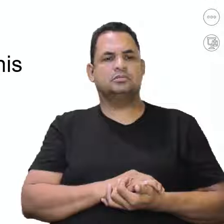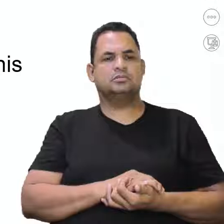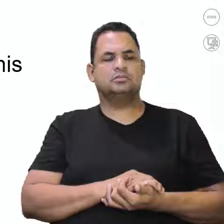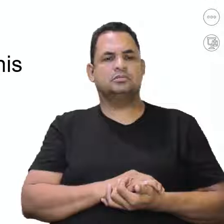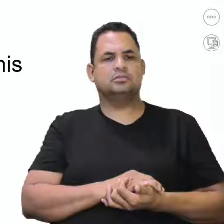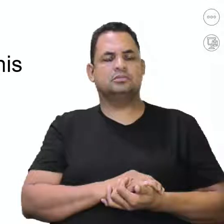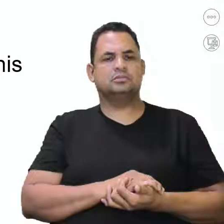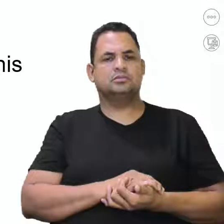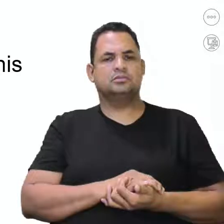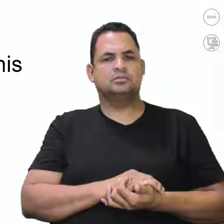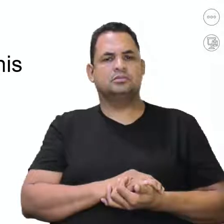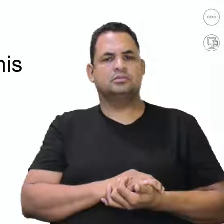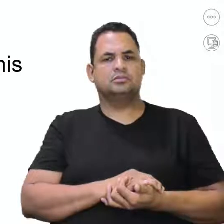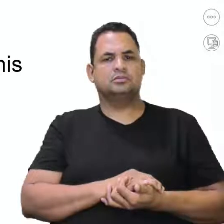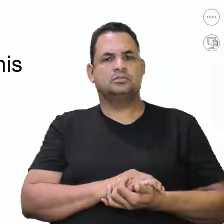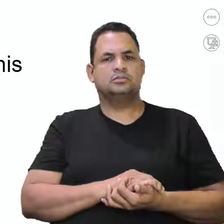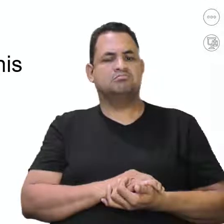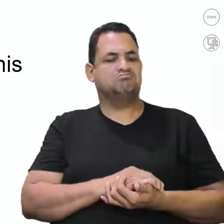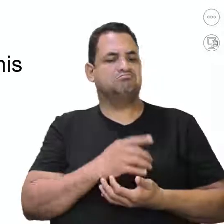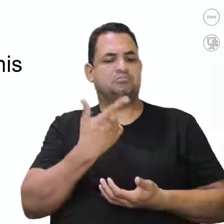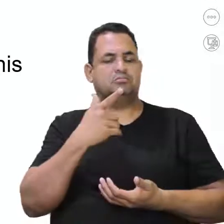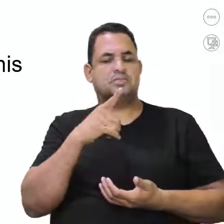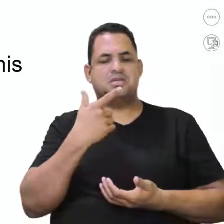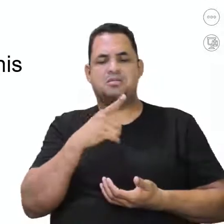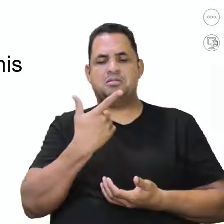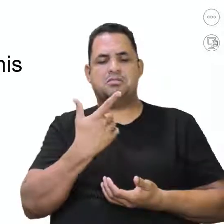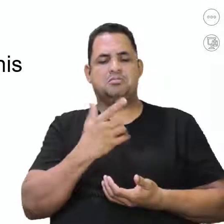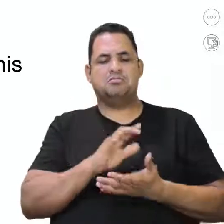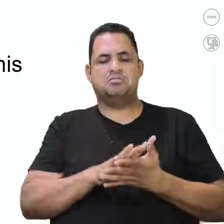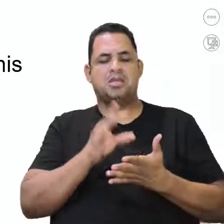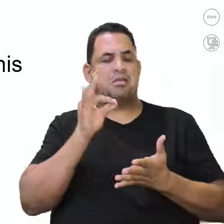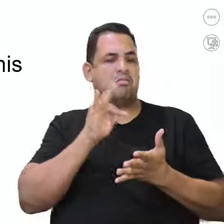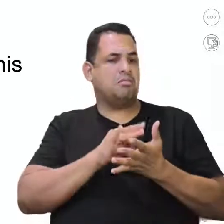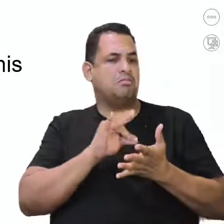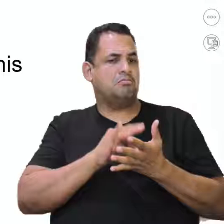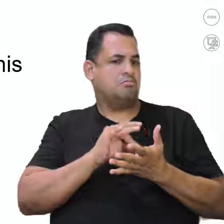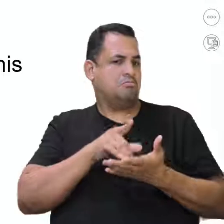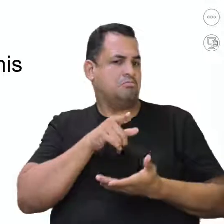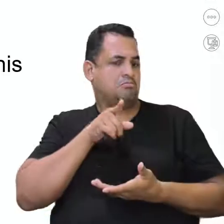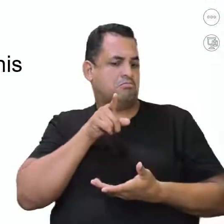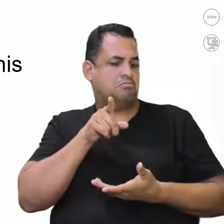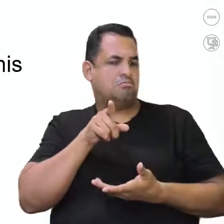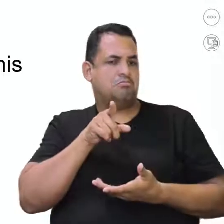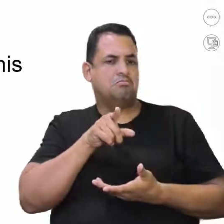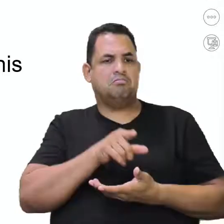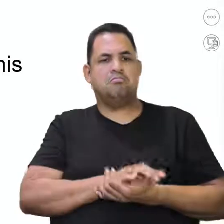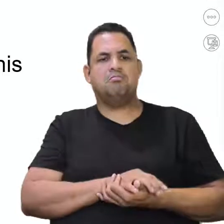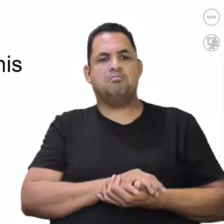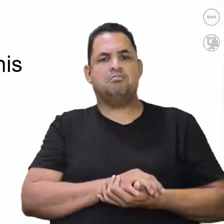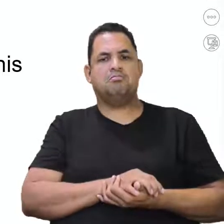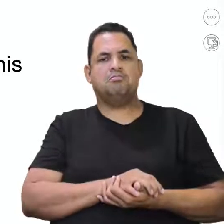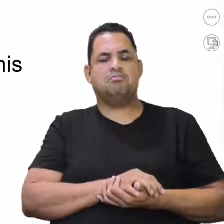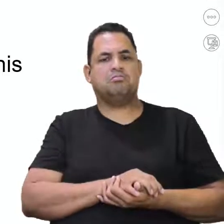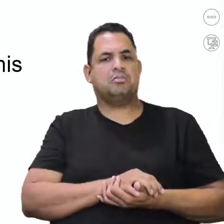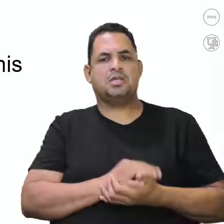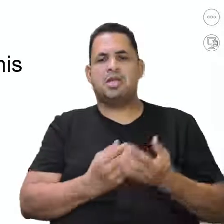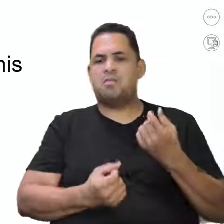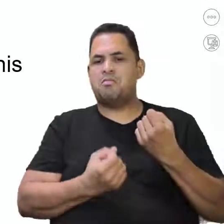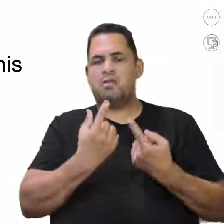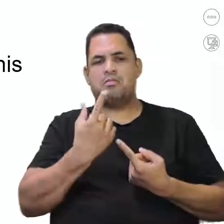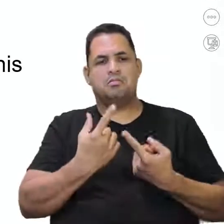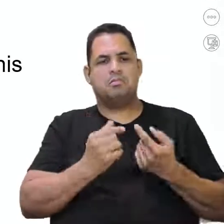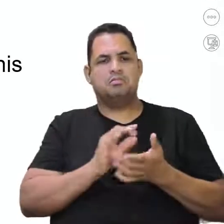reason to feel sad. Eu não tenho razão nenhuma, pelo no, eu não tenho